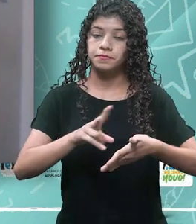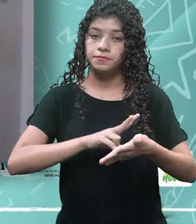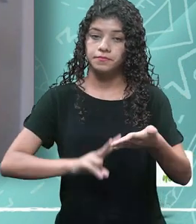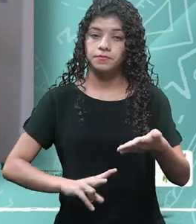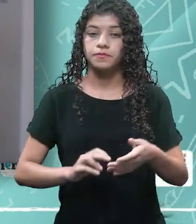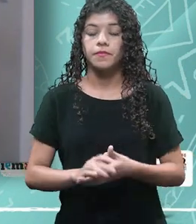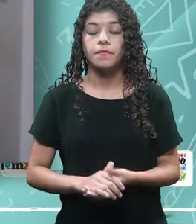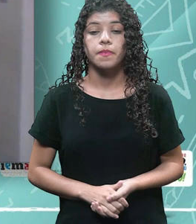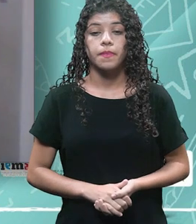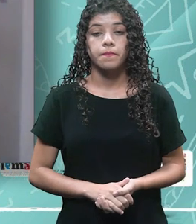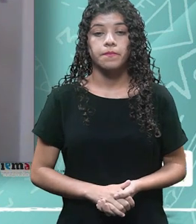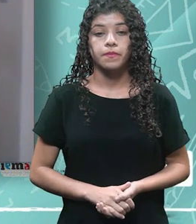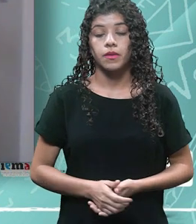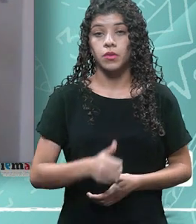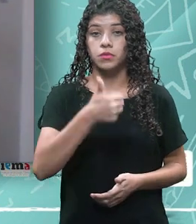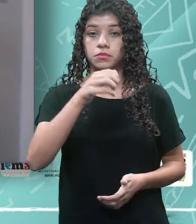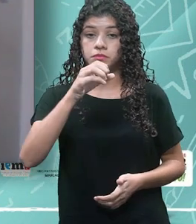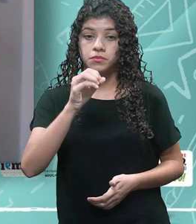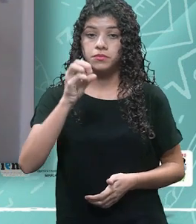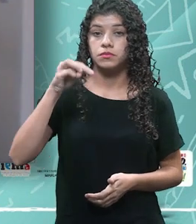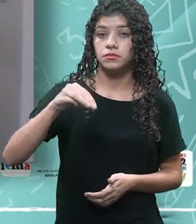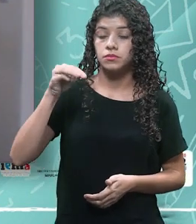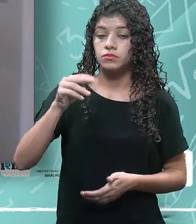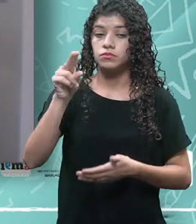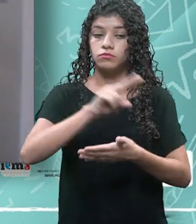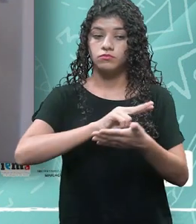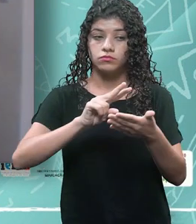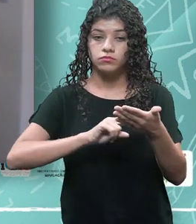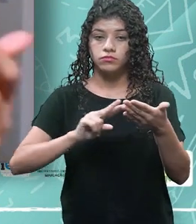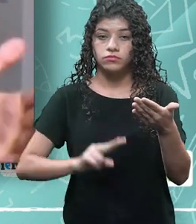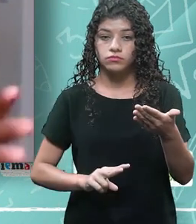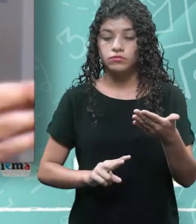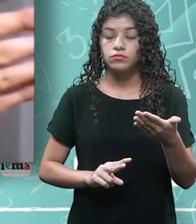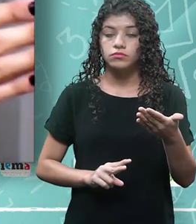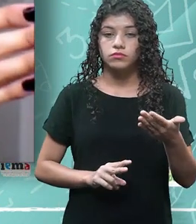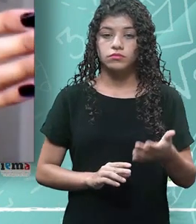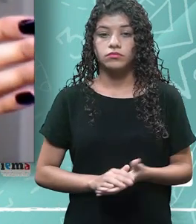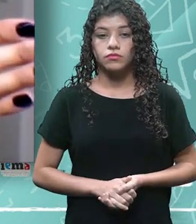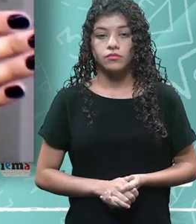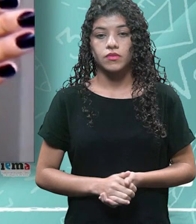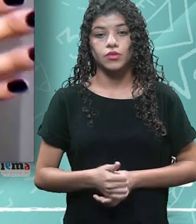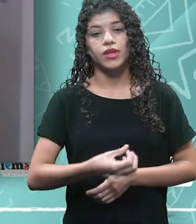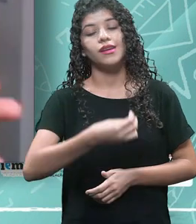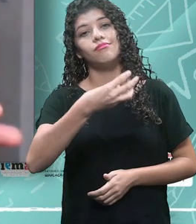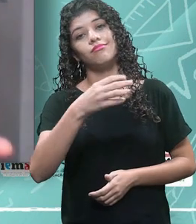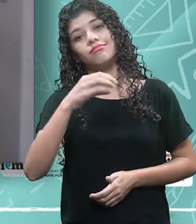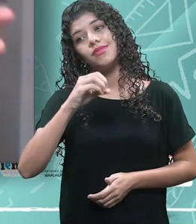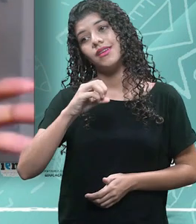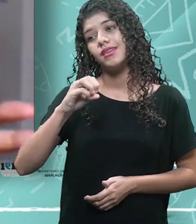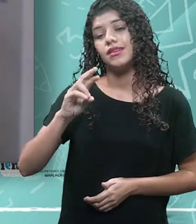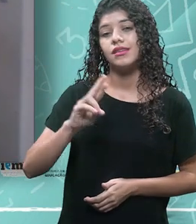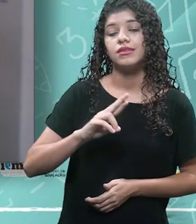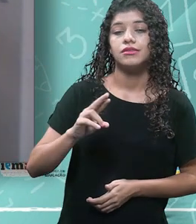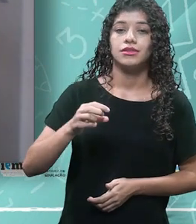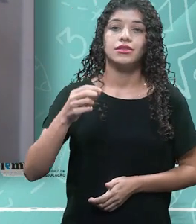leitura Ok mais valem 10 minutos de leitura bem aplicados e você fica livre daquilo do que meia hora